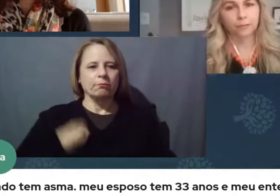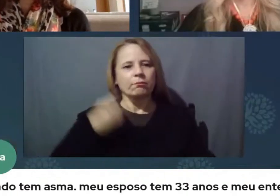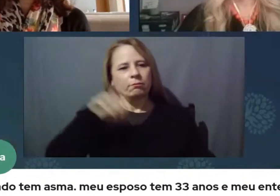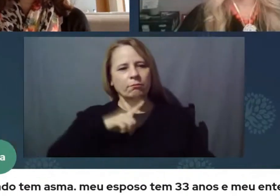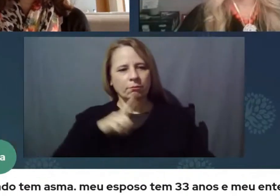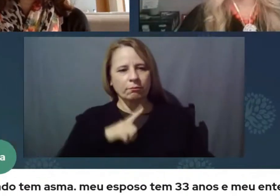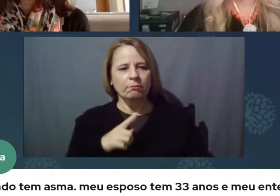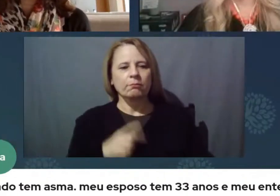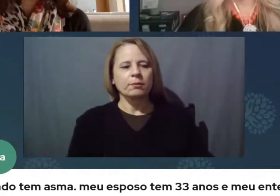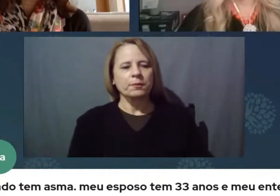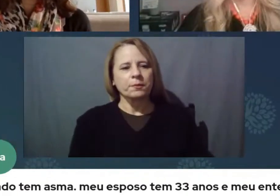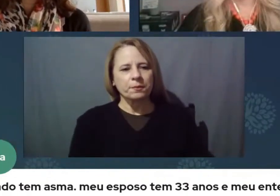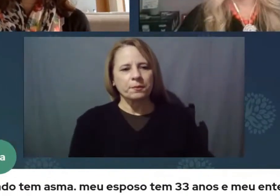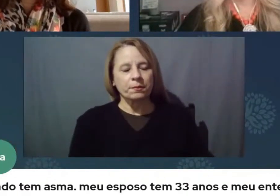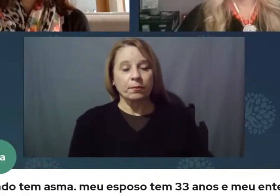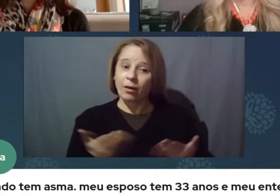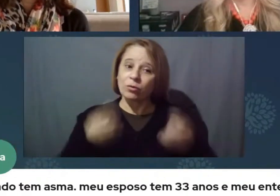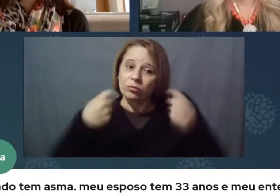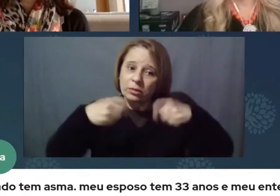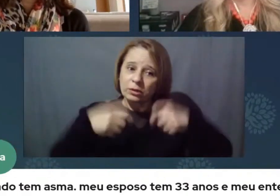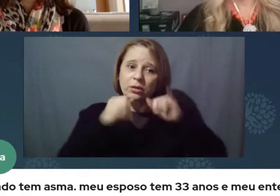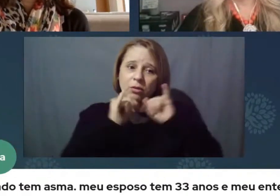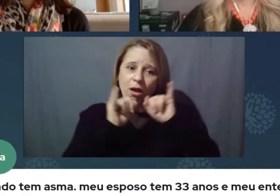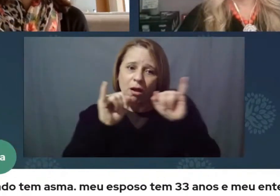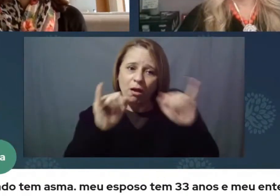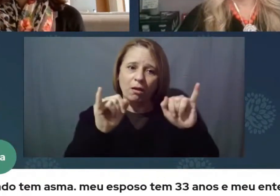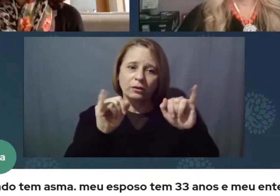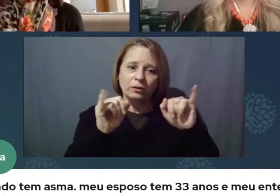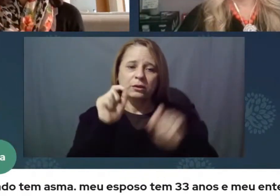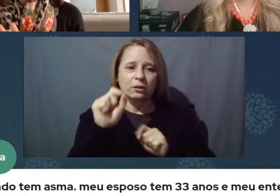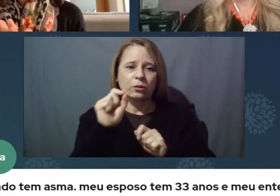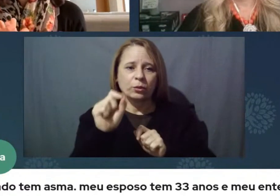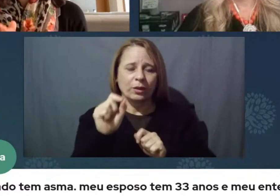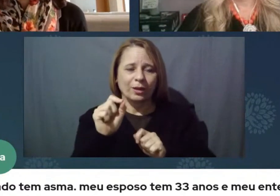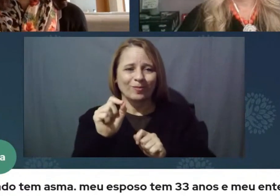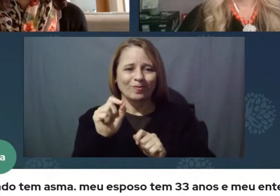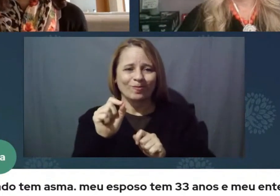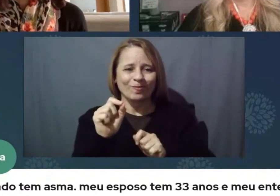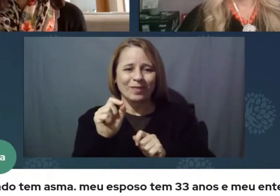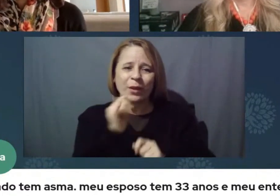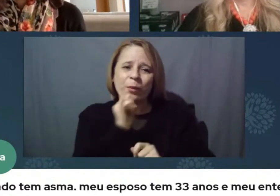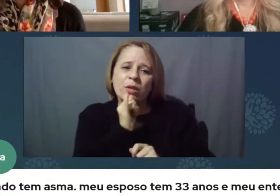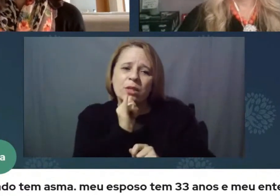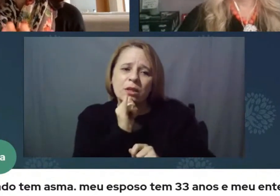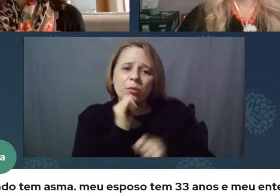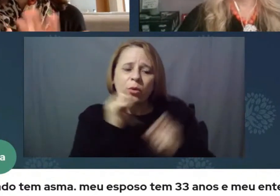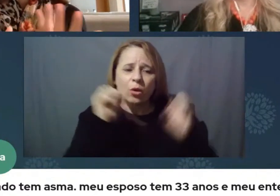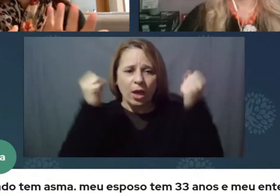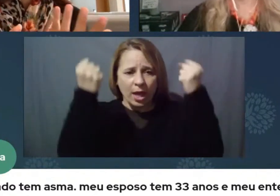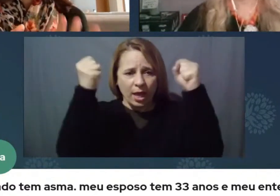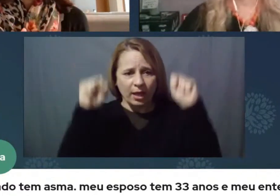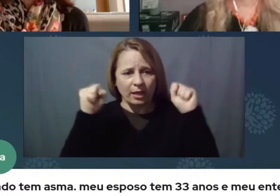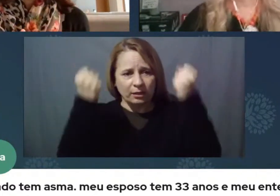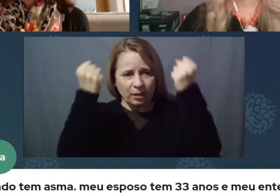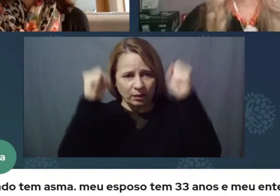eu tenho que te dizer que, assim, não existe exercício para que eles deixem